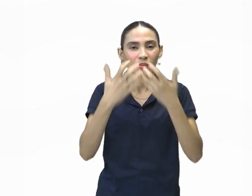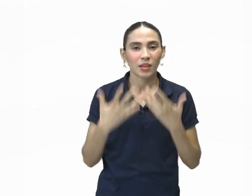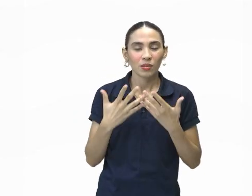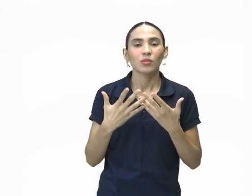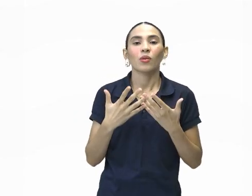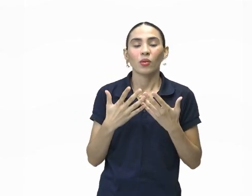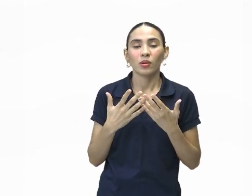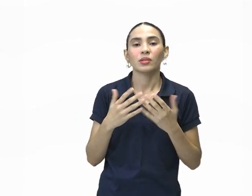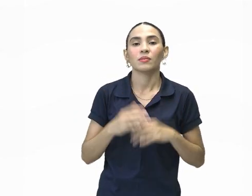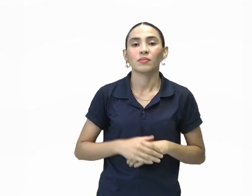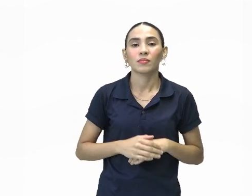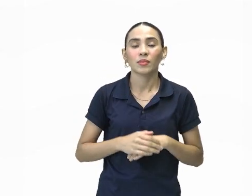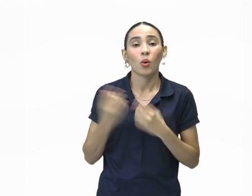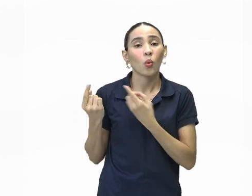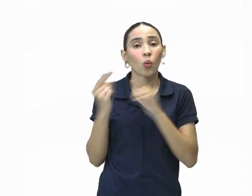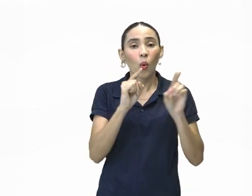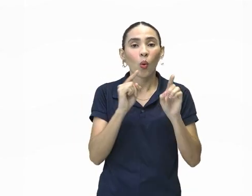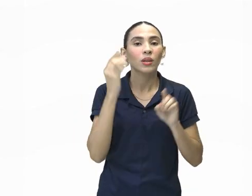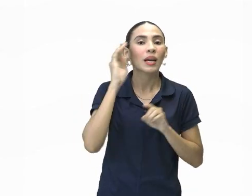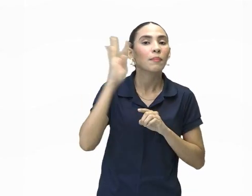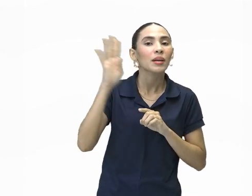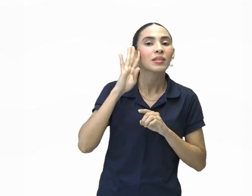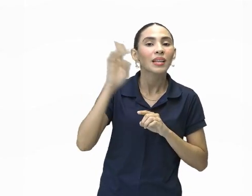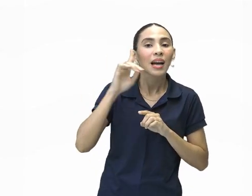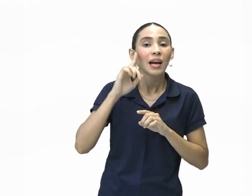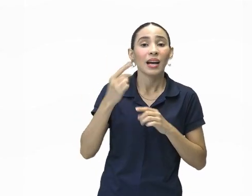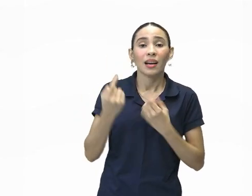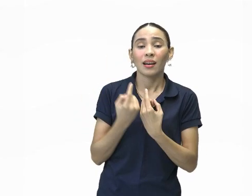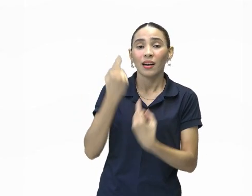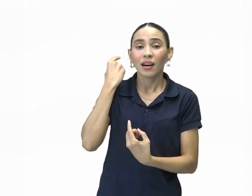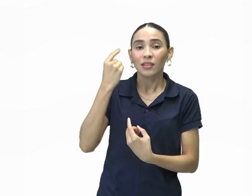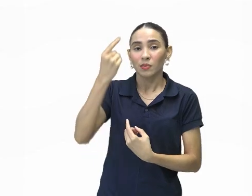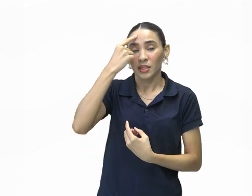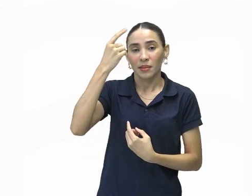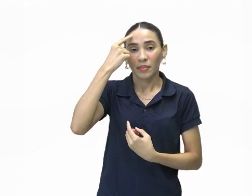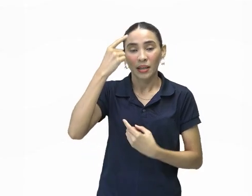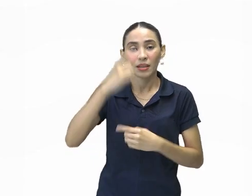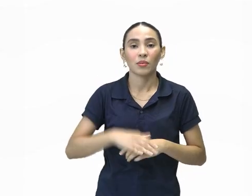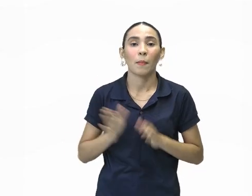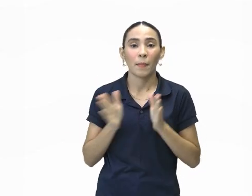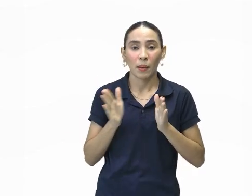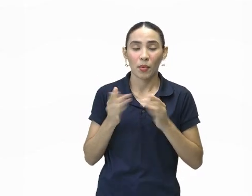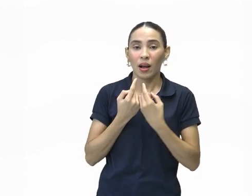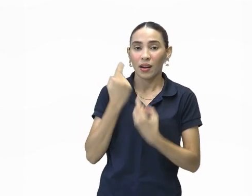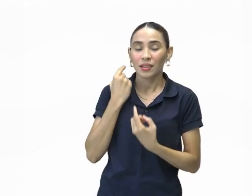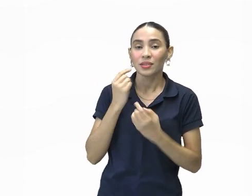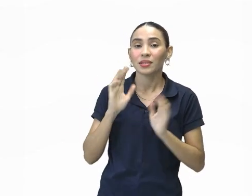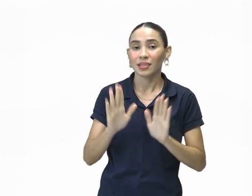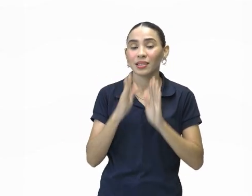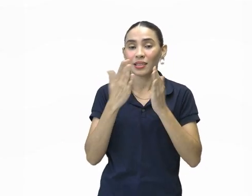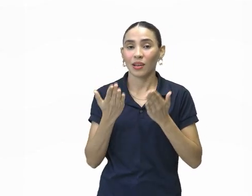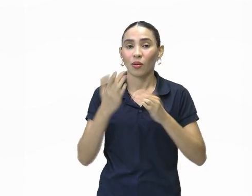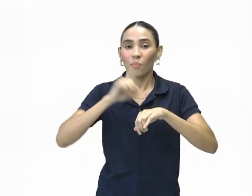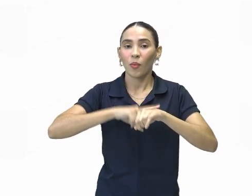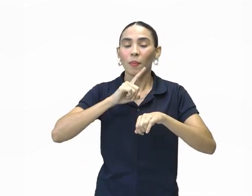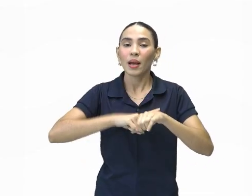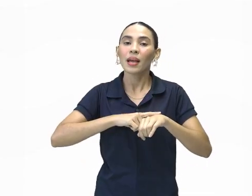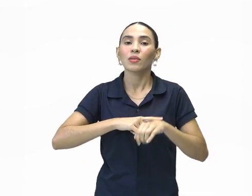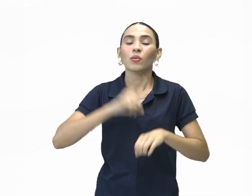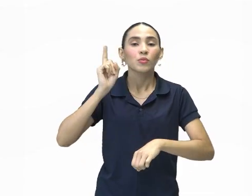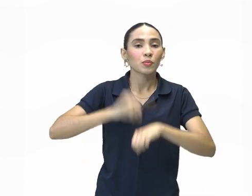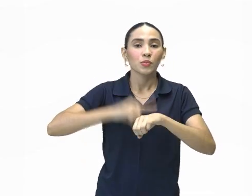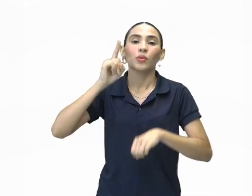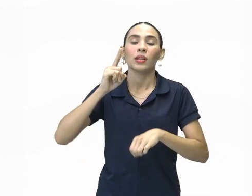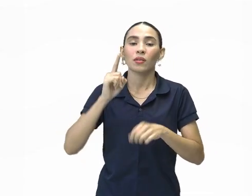explicações que iam contra o fixismo, que era a corrente de pensamento da sua época. E aí, nesse momento, né, ele foi um